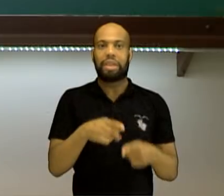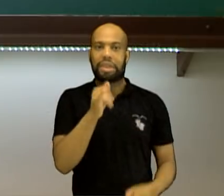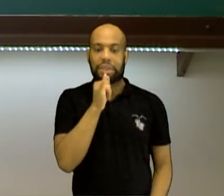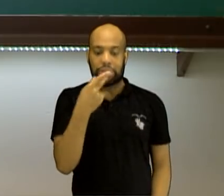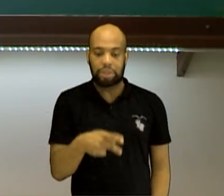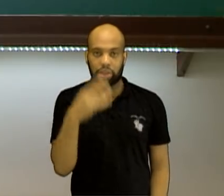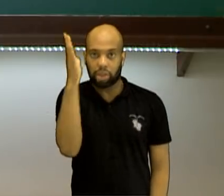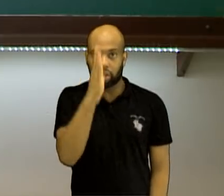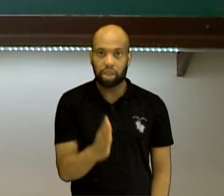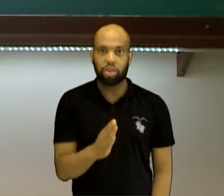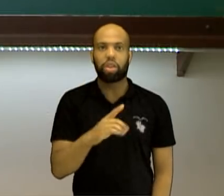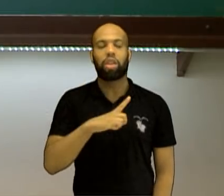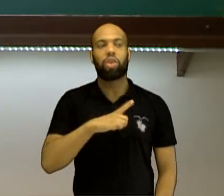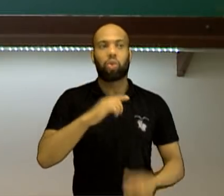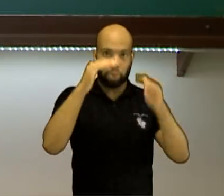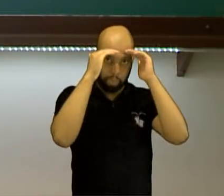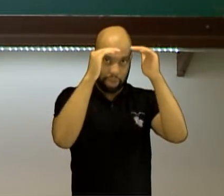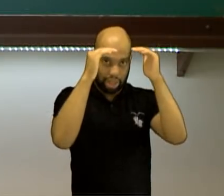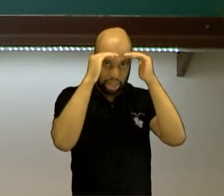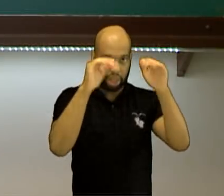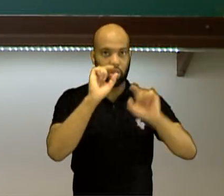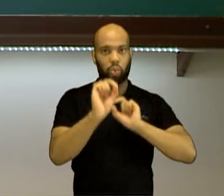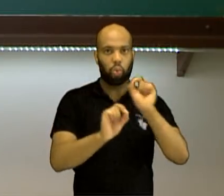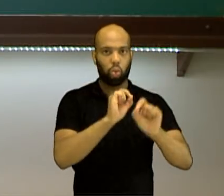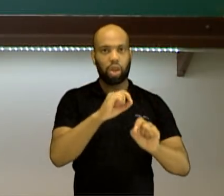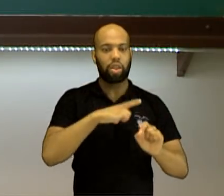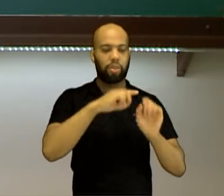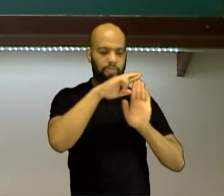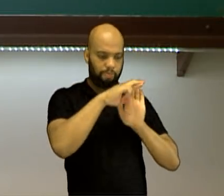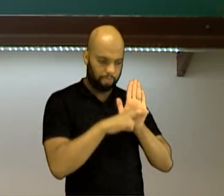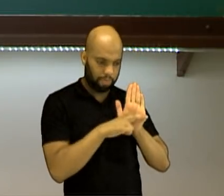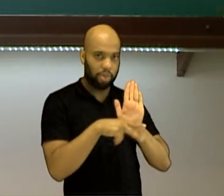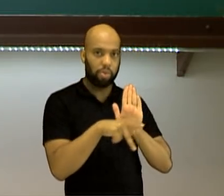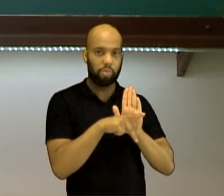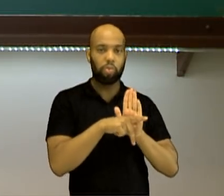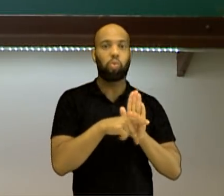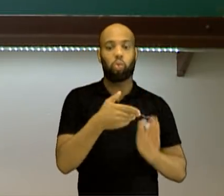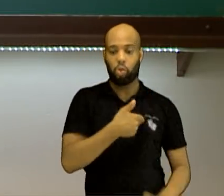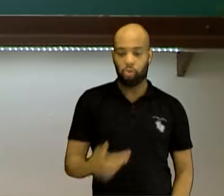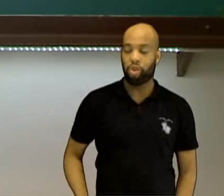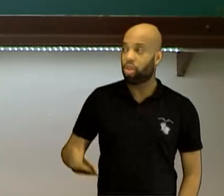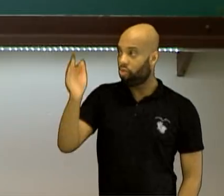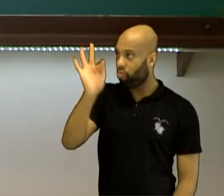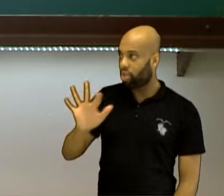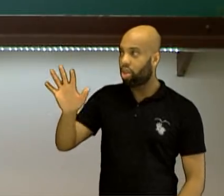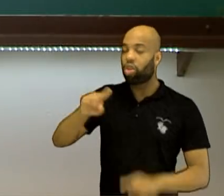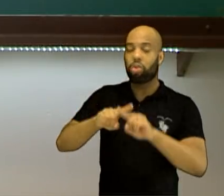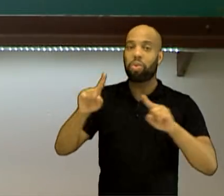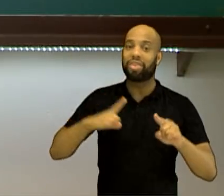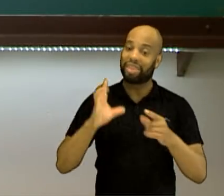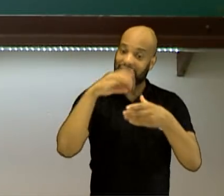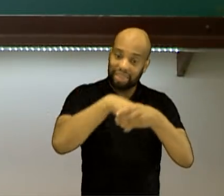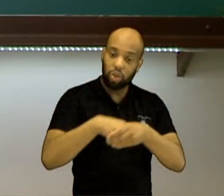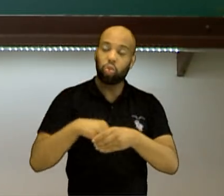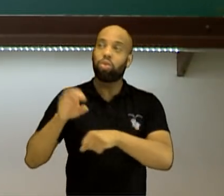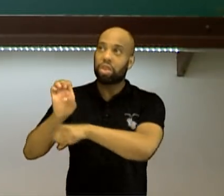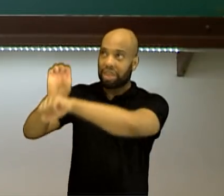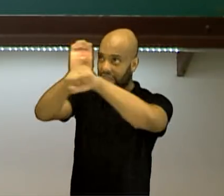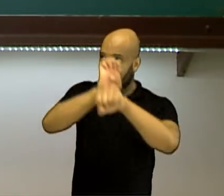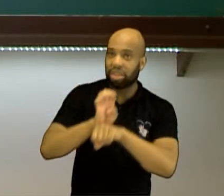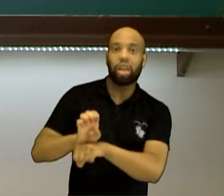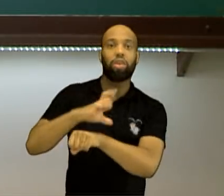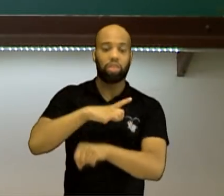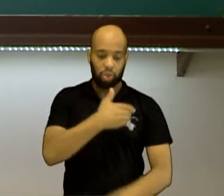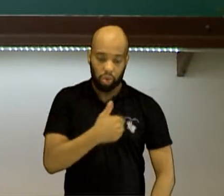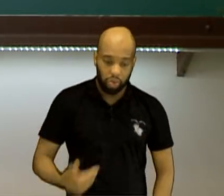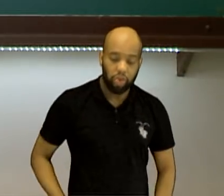gente obedece às determinações do governo federal, mas existe uma organização estadual, né? Os governos